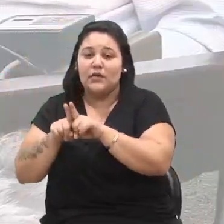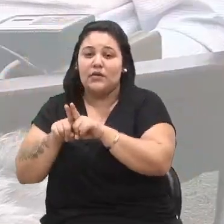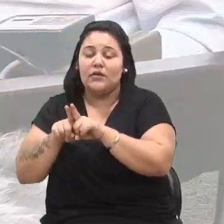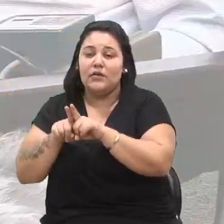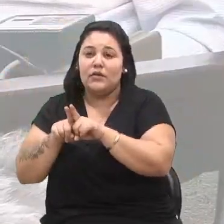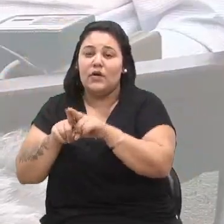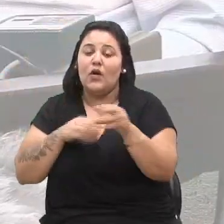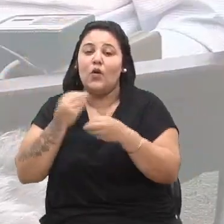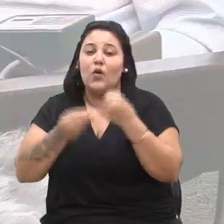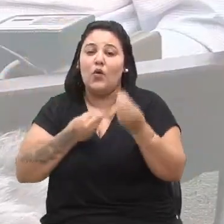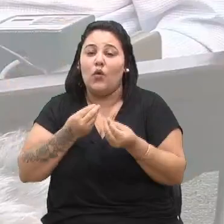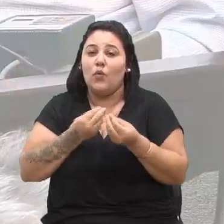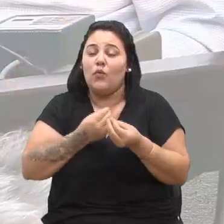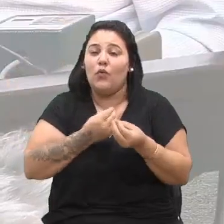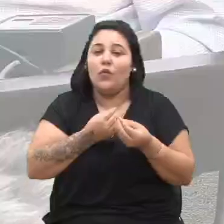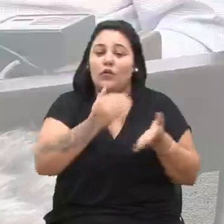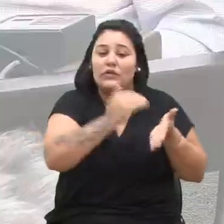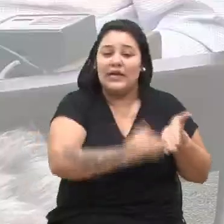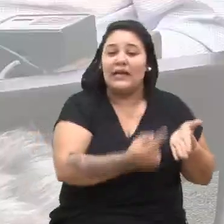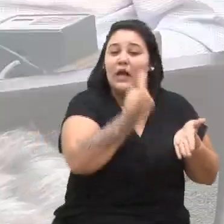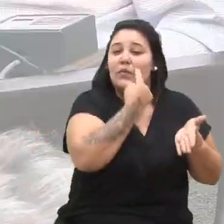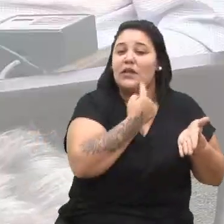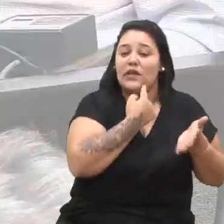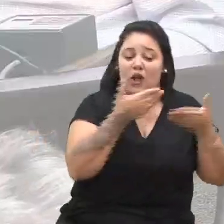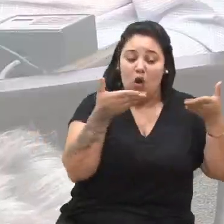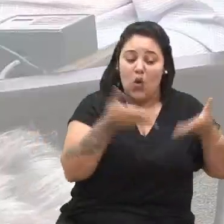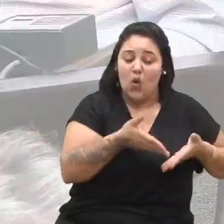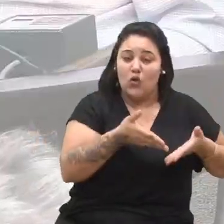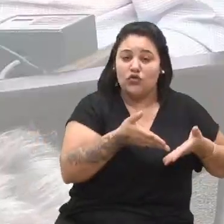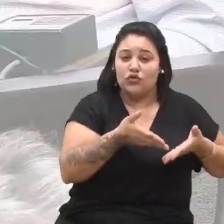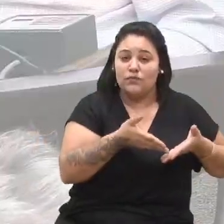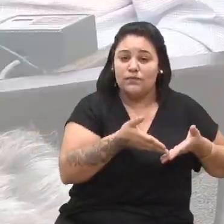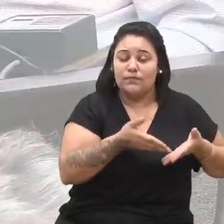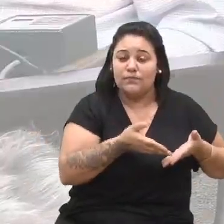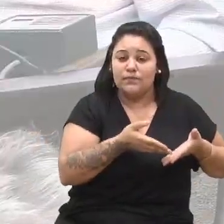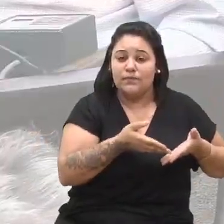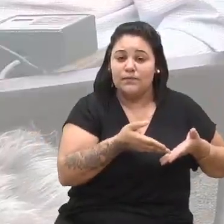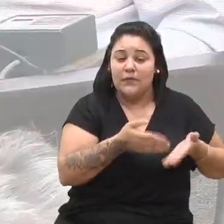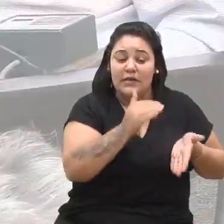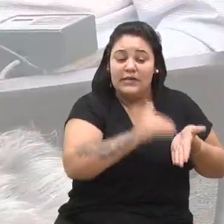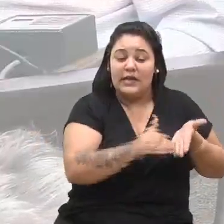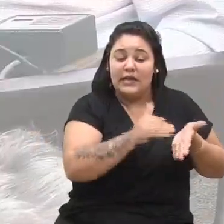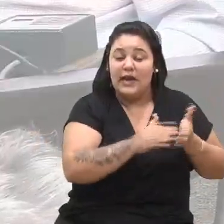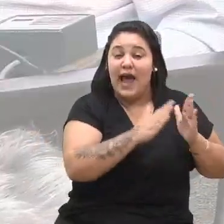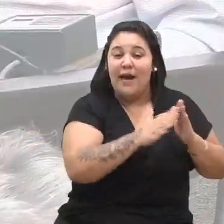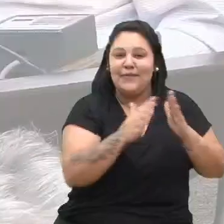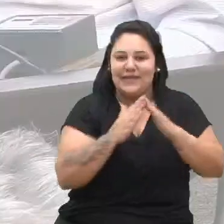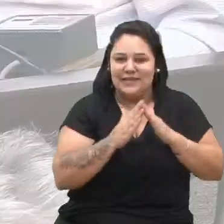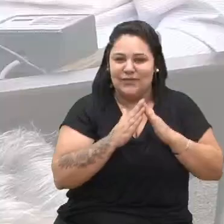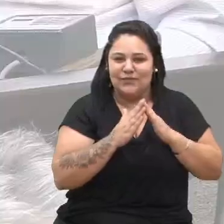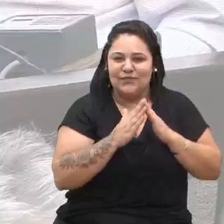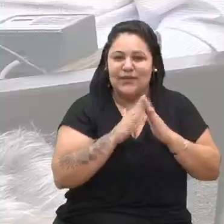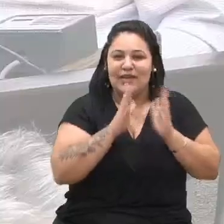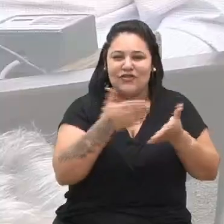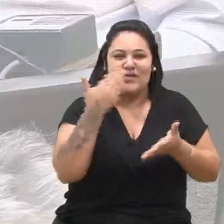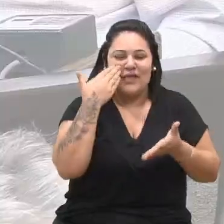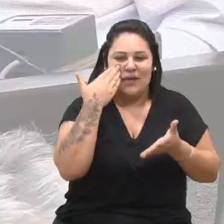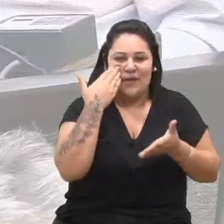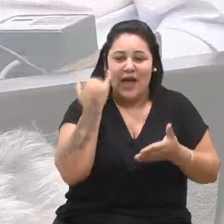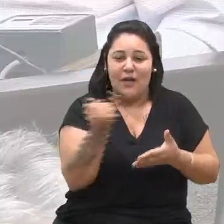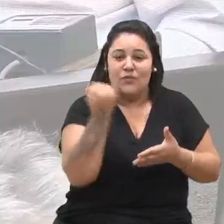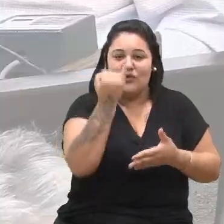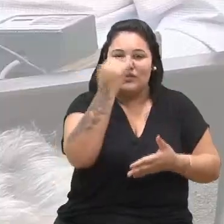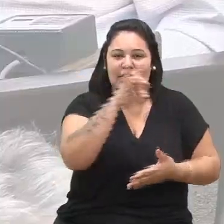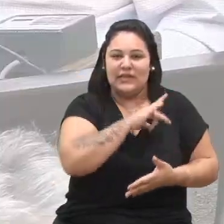Como o secretário Petrini é hoje o atual secretário da Habitação, sabe da importância que tem o